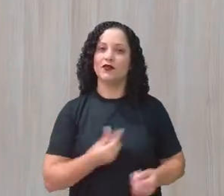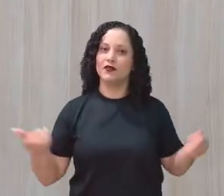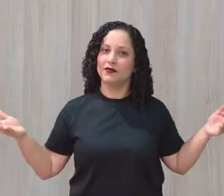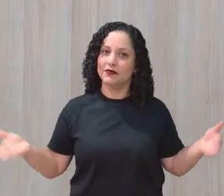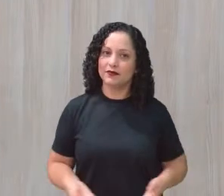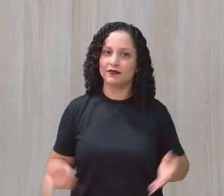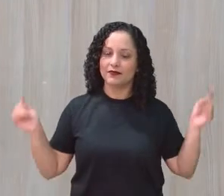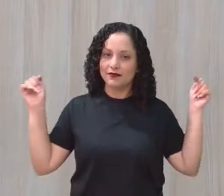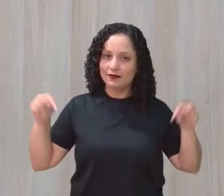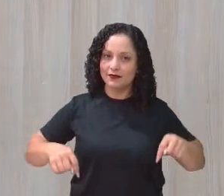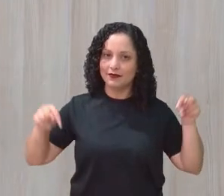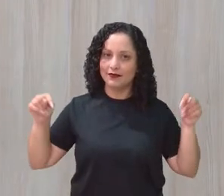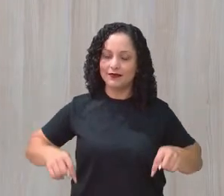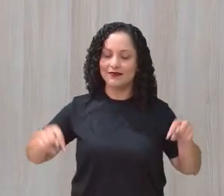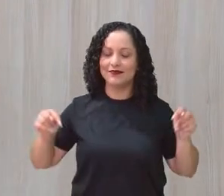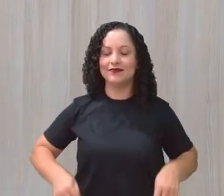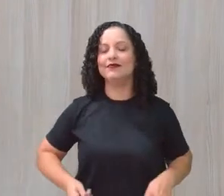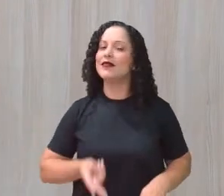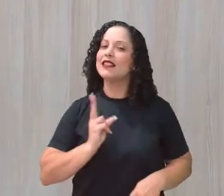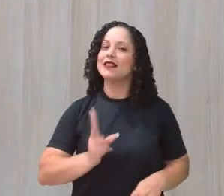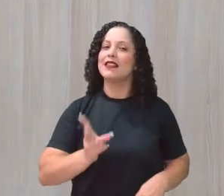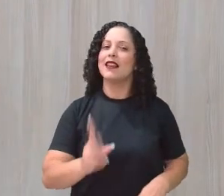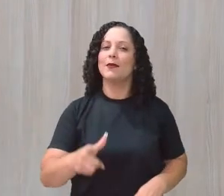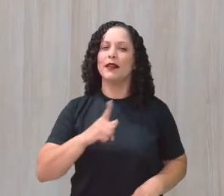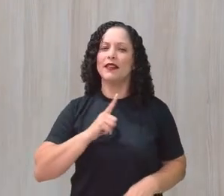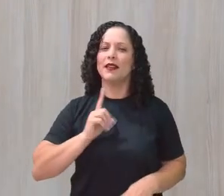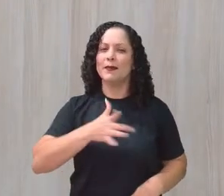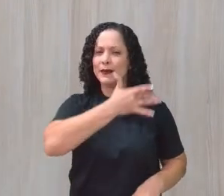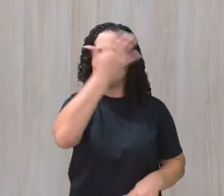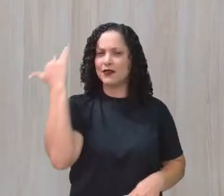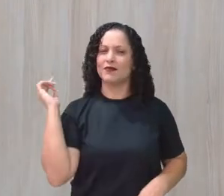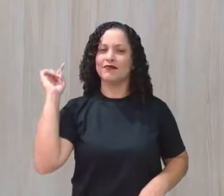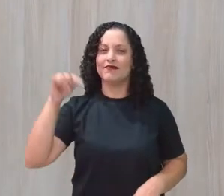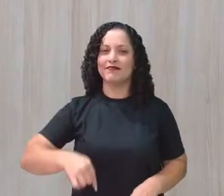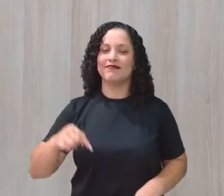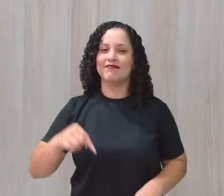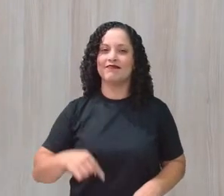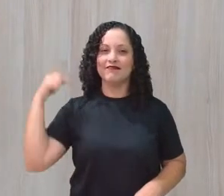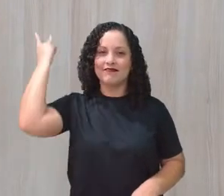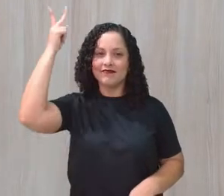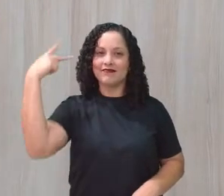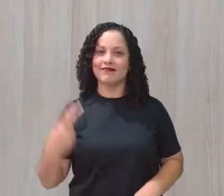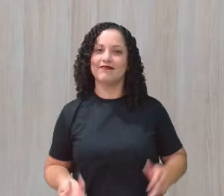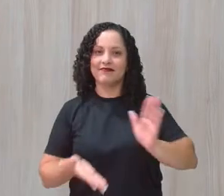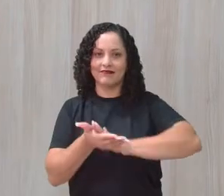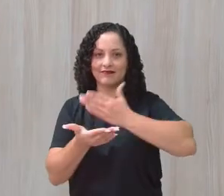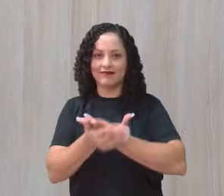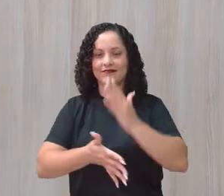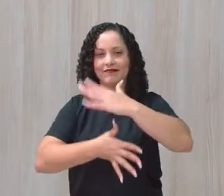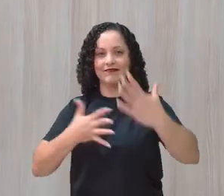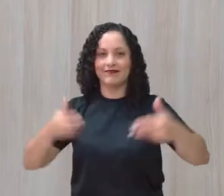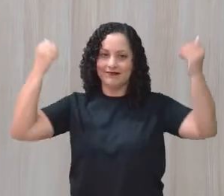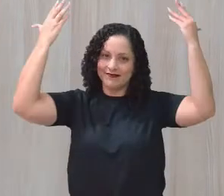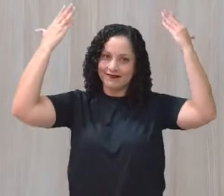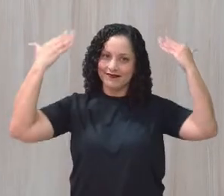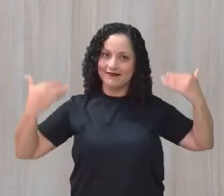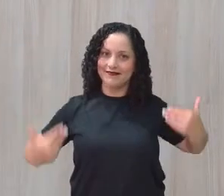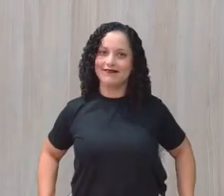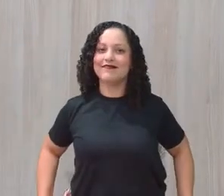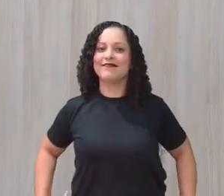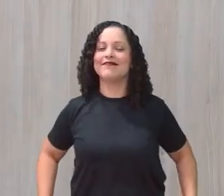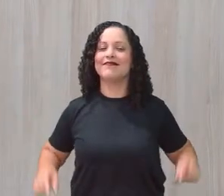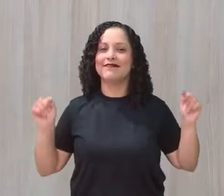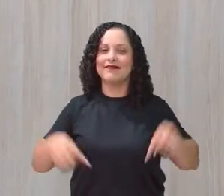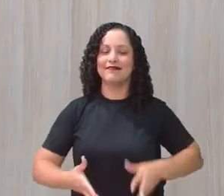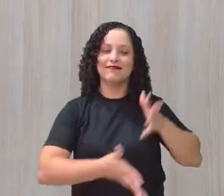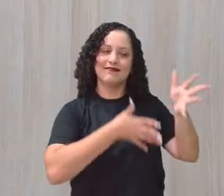estou sozinha, como sempre, tenho o privilégio de ter Késia comigo, que é a nossa intérprete